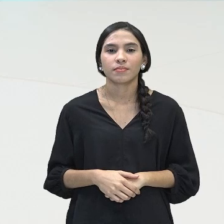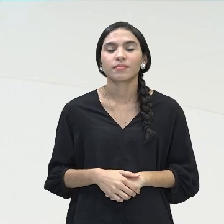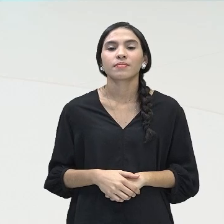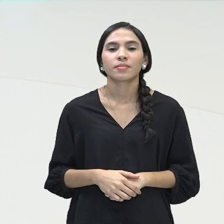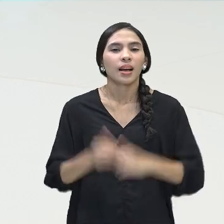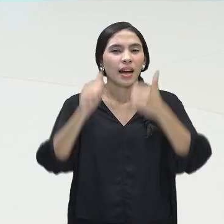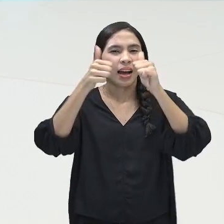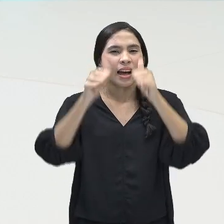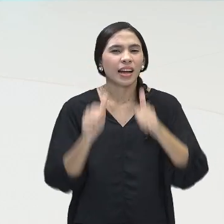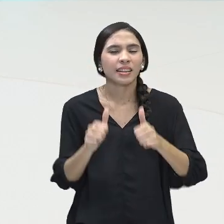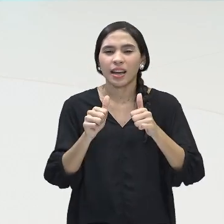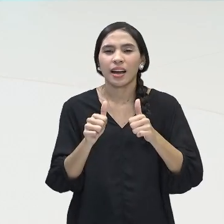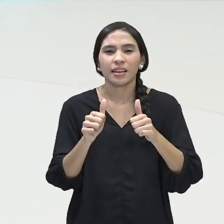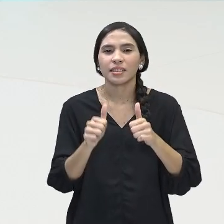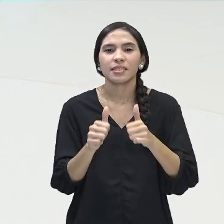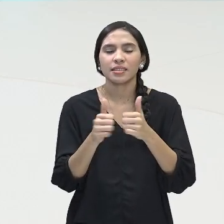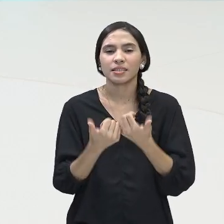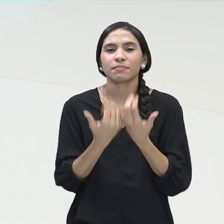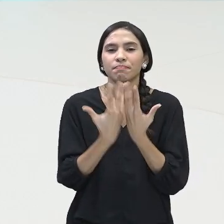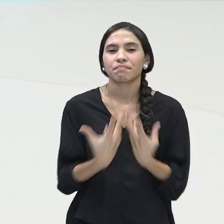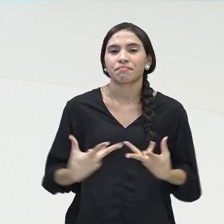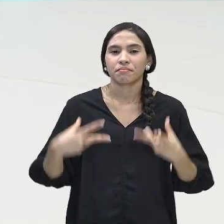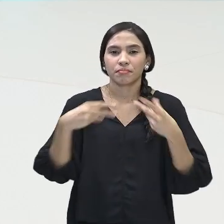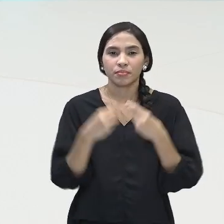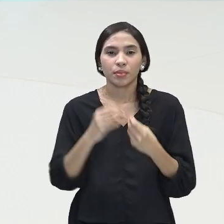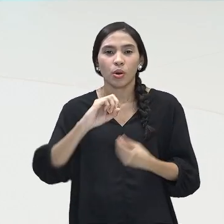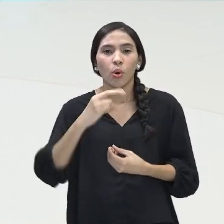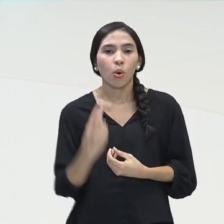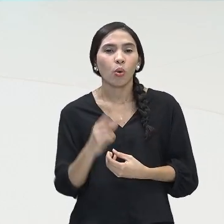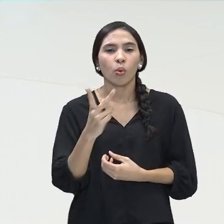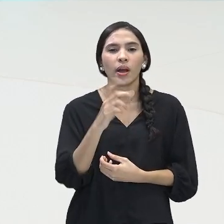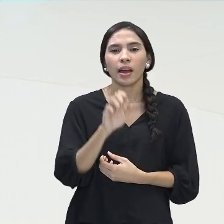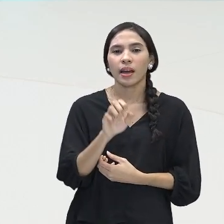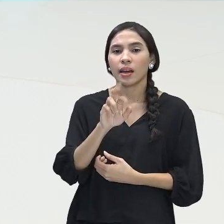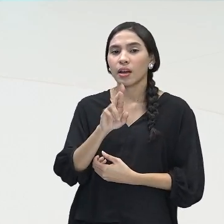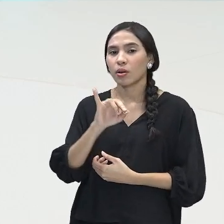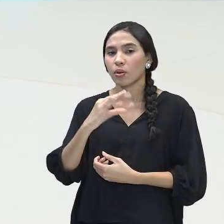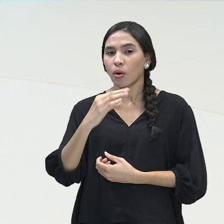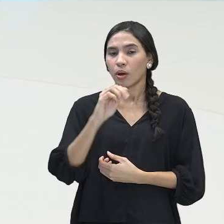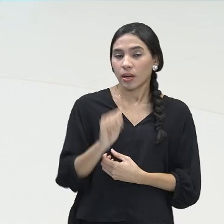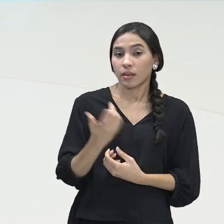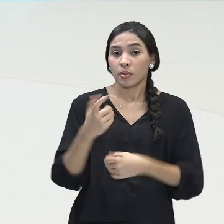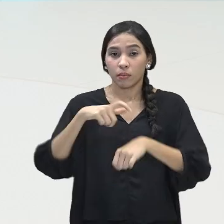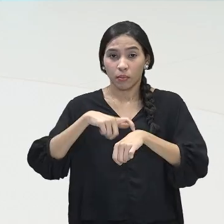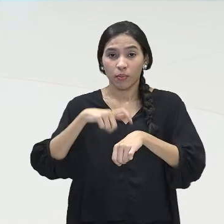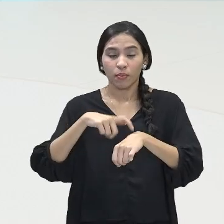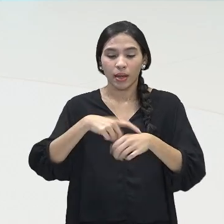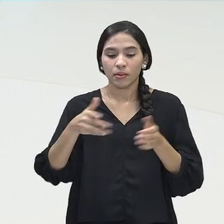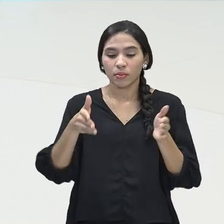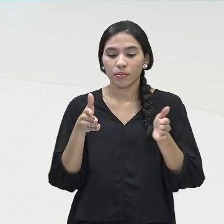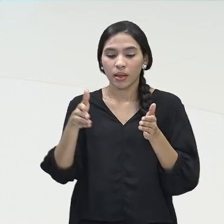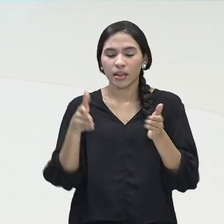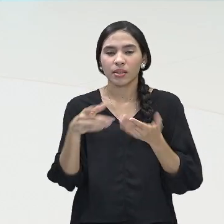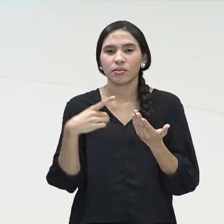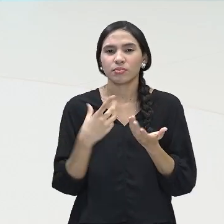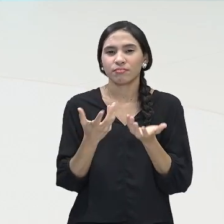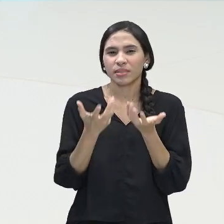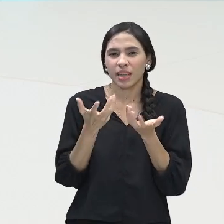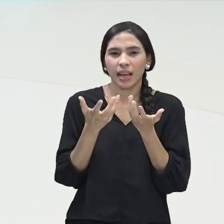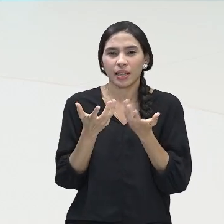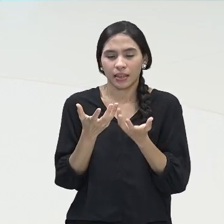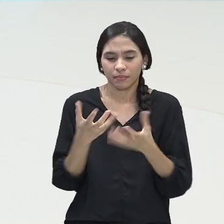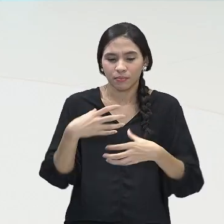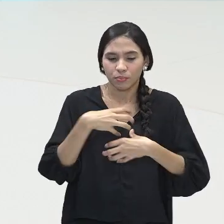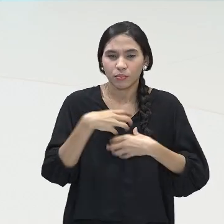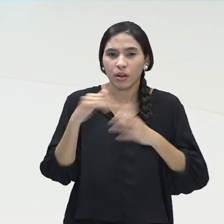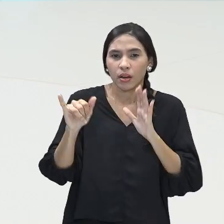desconstrução total, ou também chamada de fase heróica, certo? É ali naquele momento que eles estão buscando a identidade, então eles não